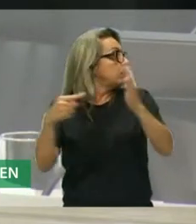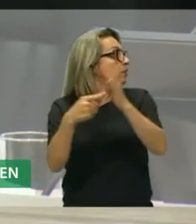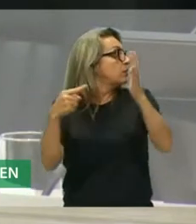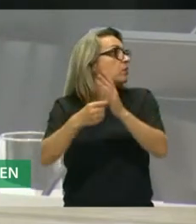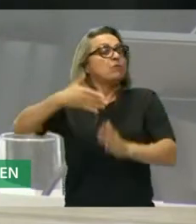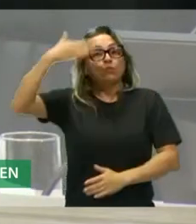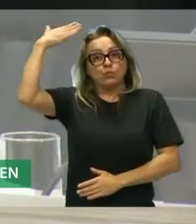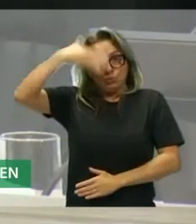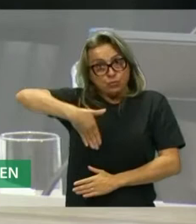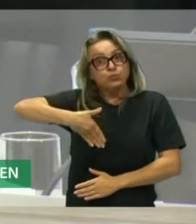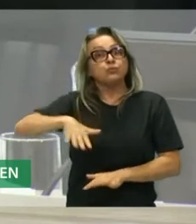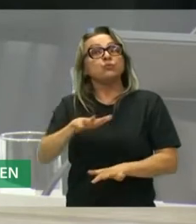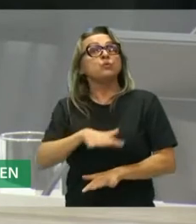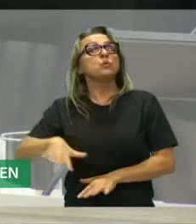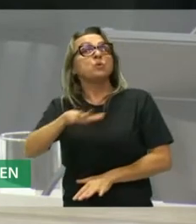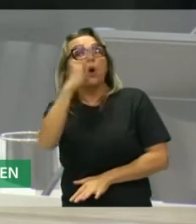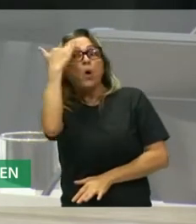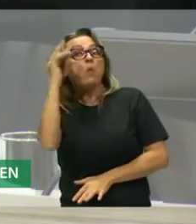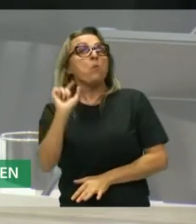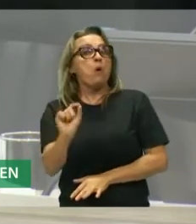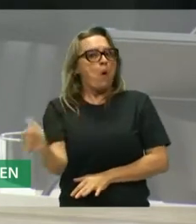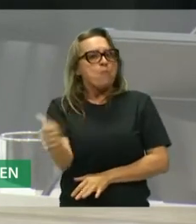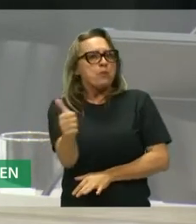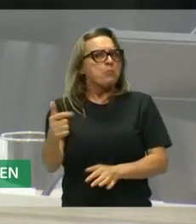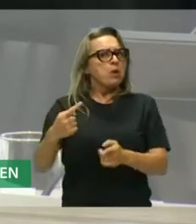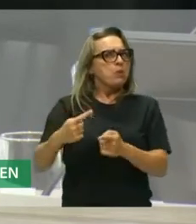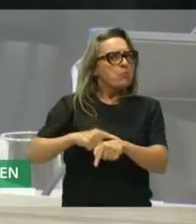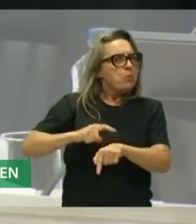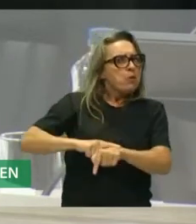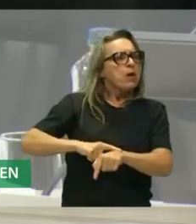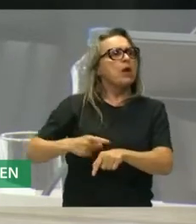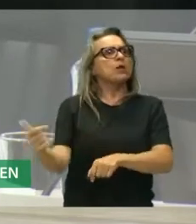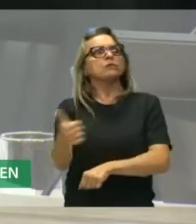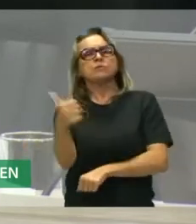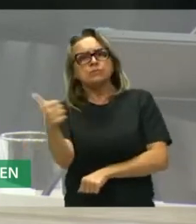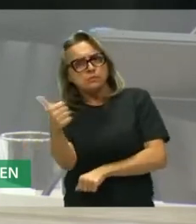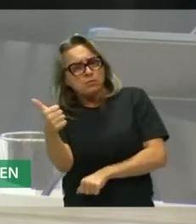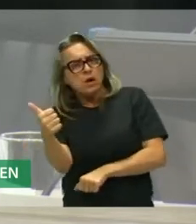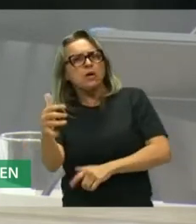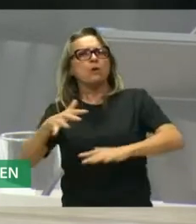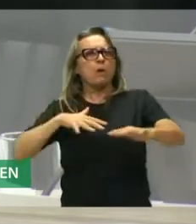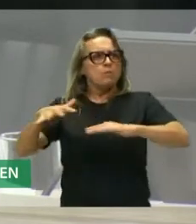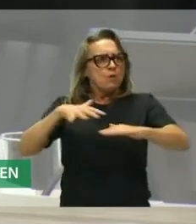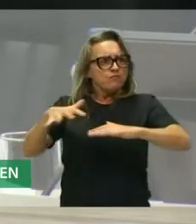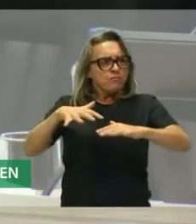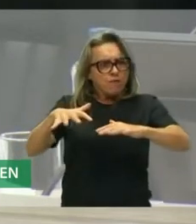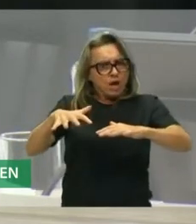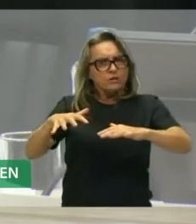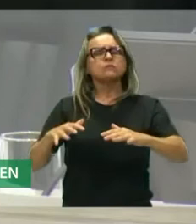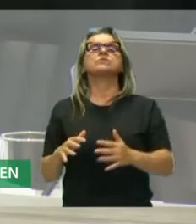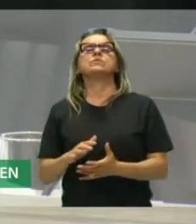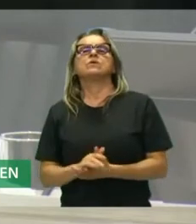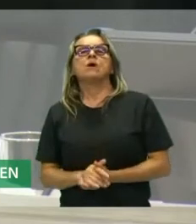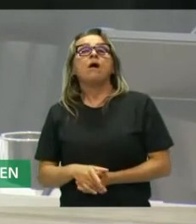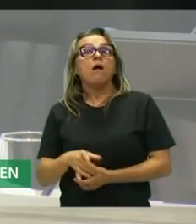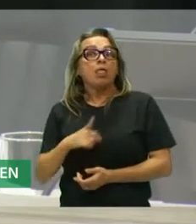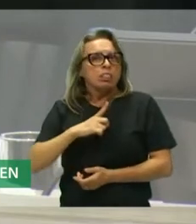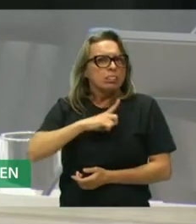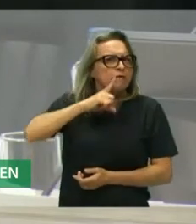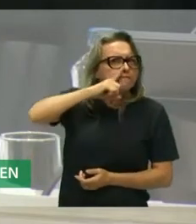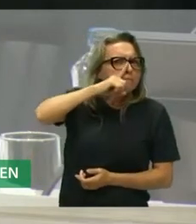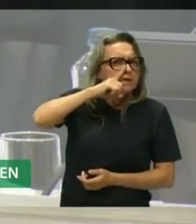Nós entendemos que, num primeiro momento, o primeiro movimento era esse afastar. Nós corremos ali o risco de termos